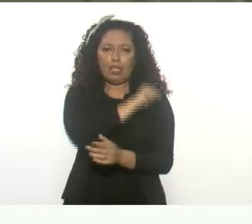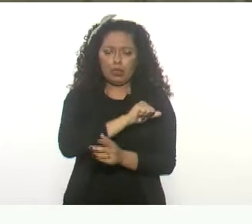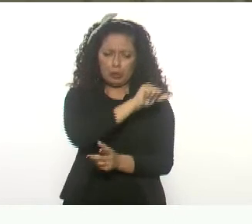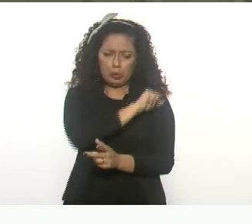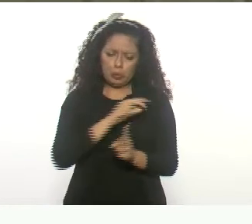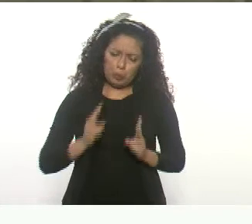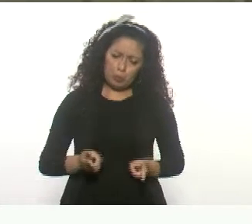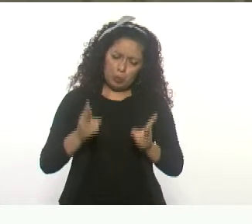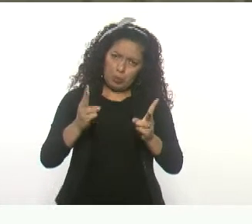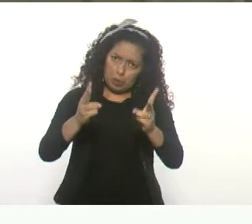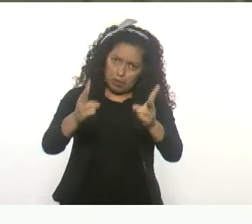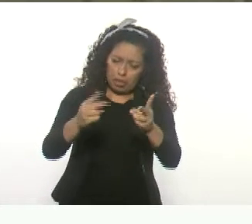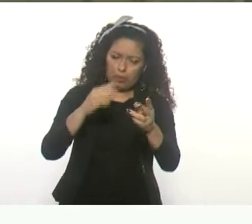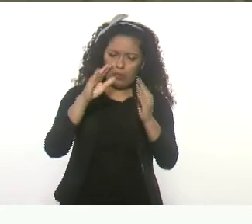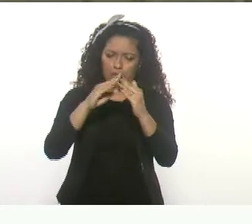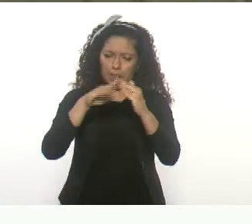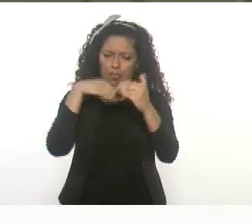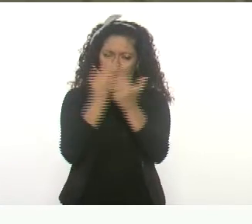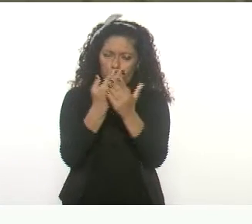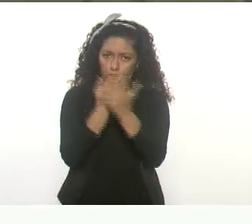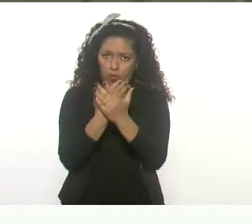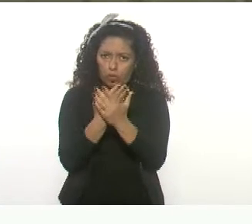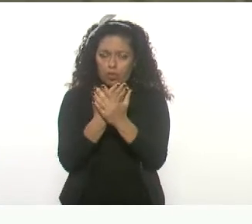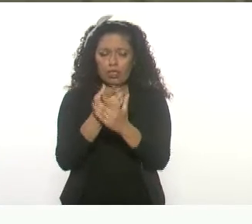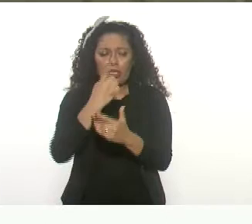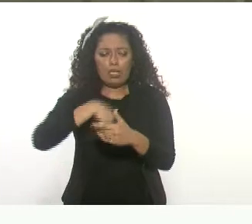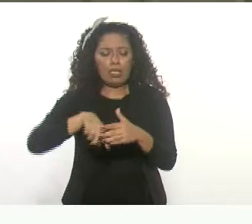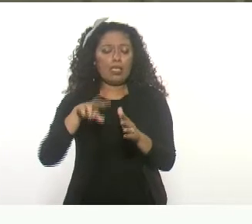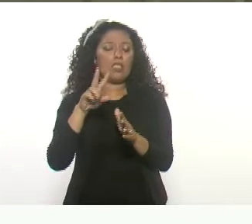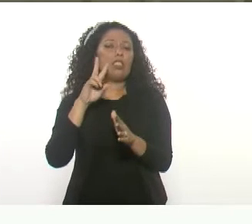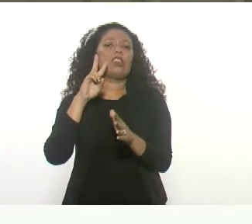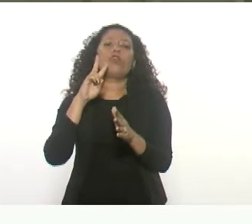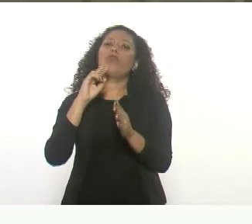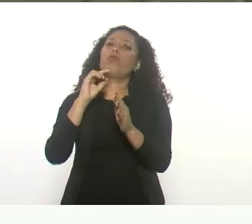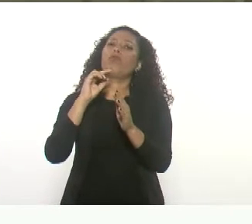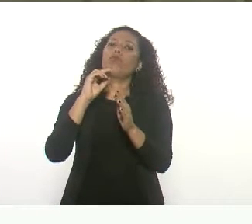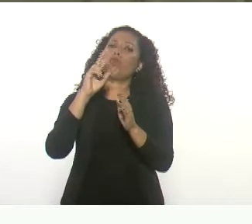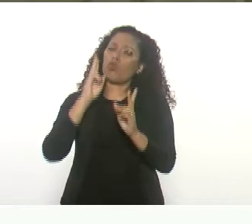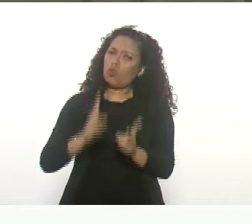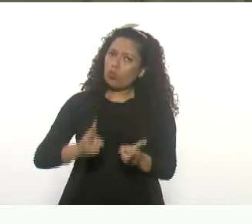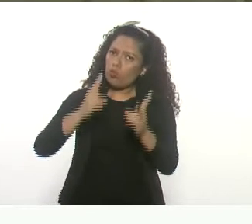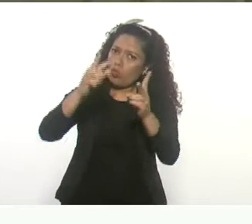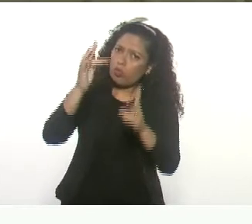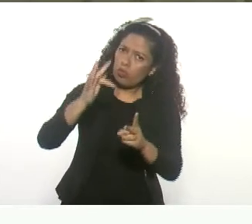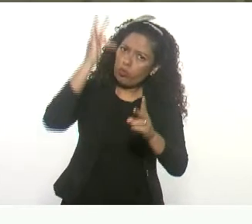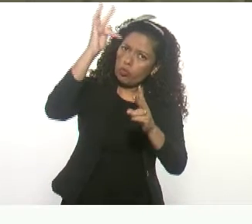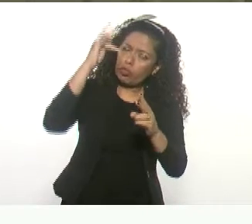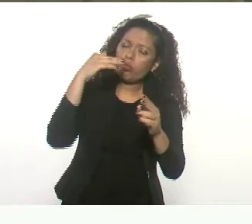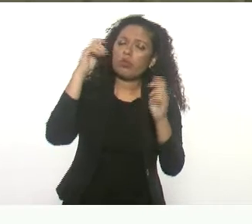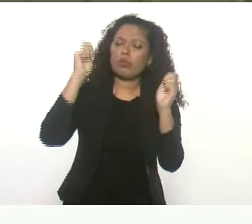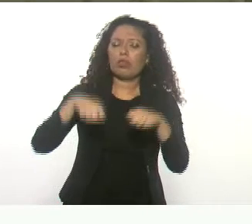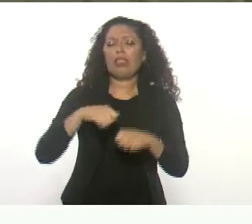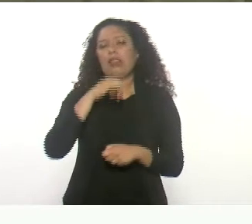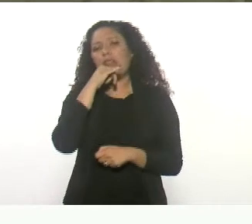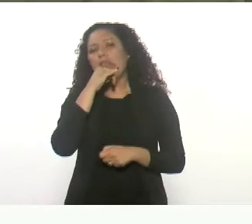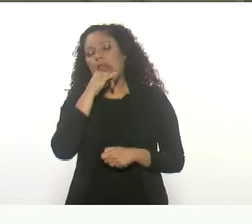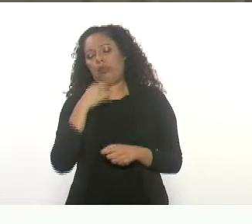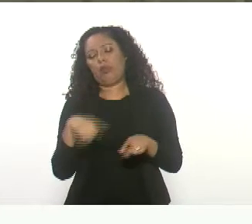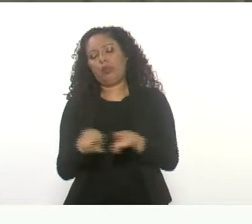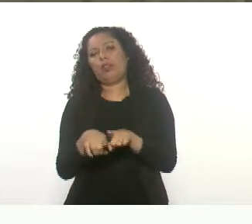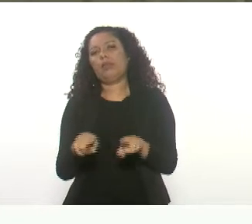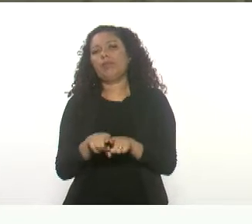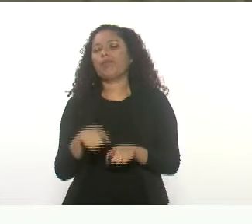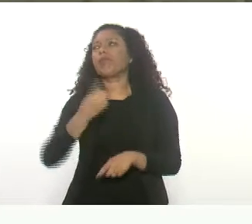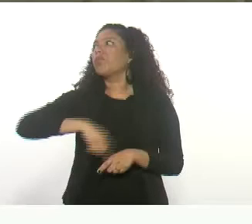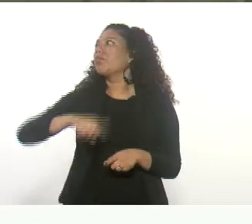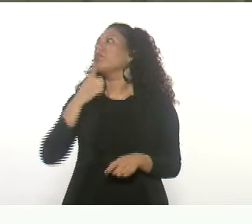escola, aumenta a escolaridade. Maior tempo de supervisão, reduzindo a exposição a crime e violência. Eu acho que isso é um